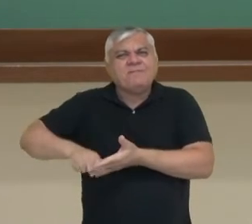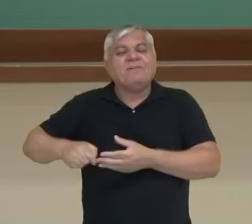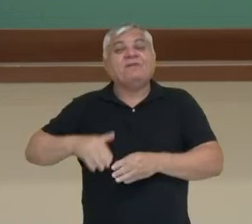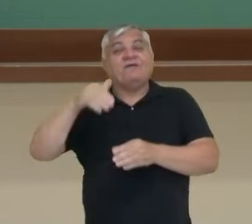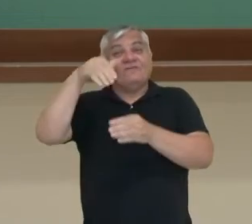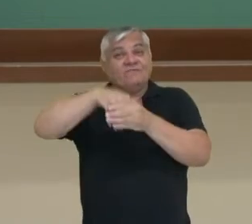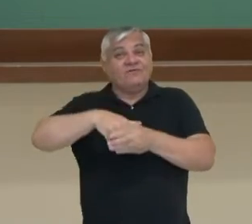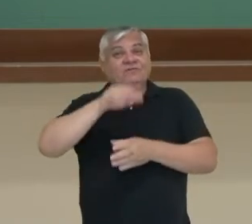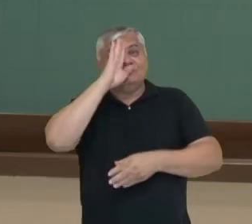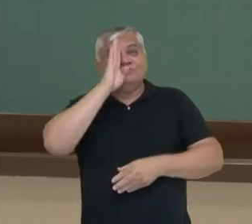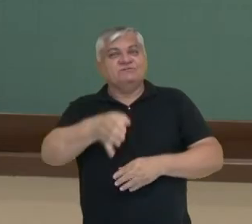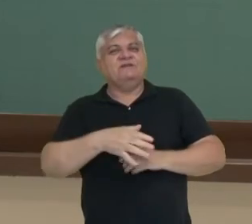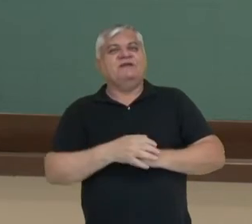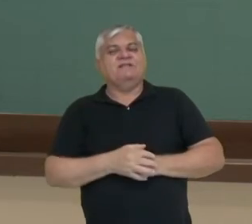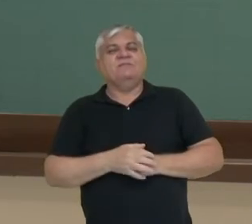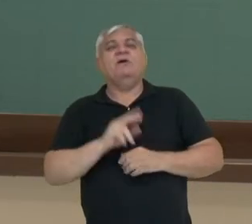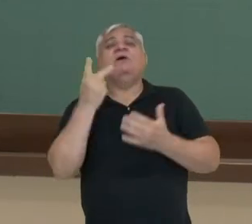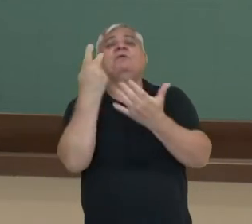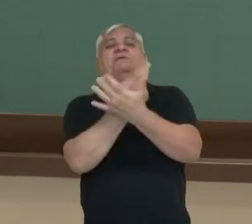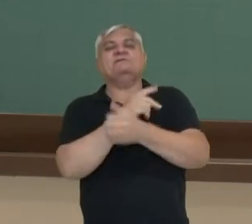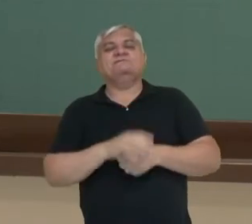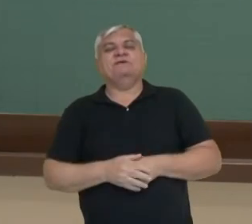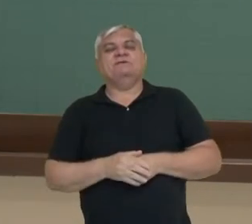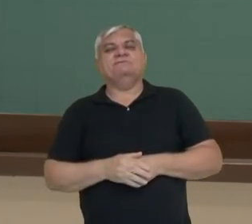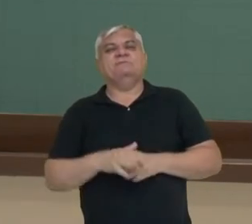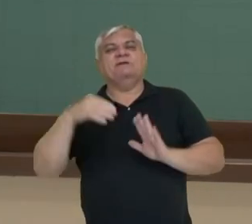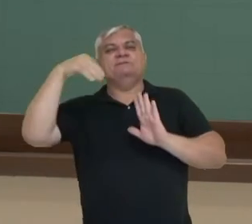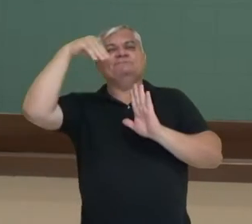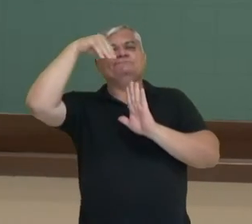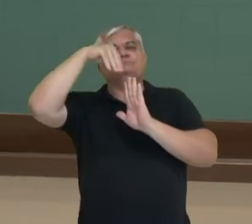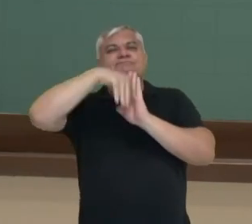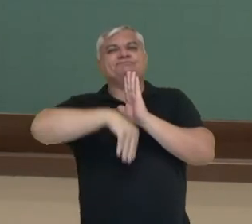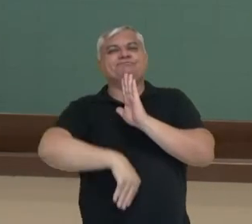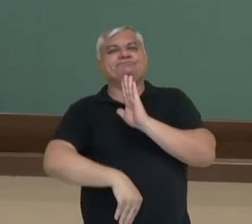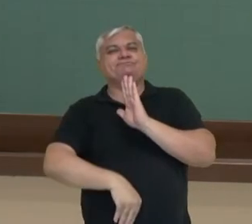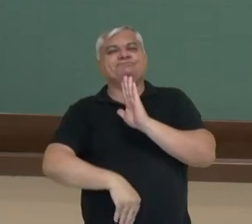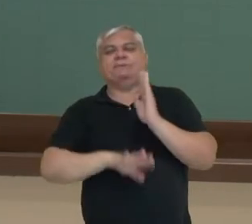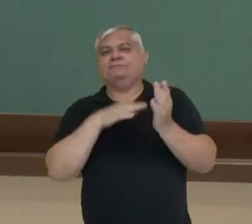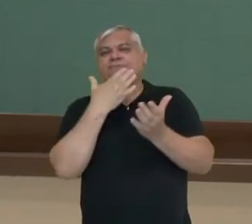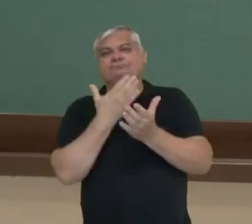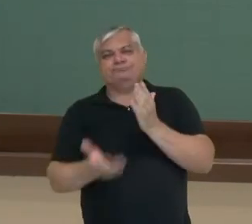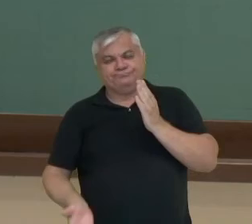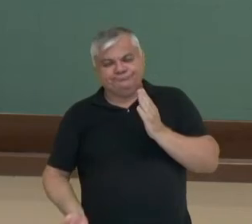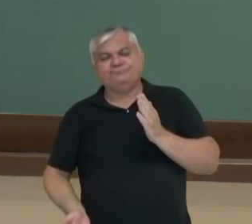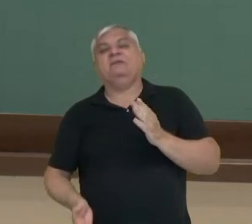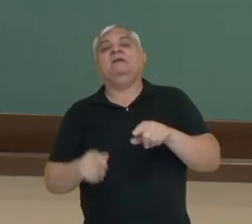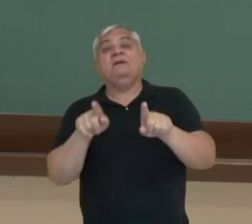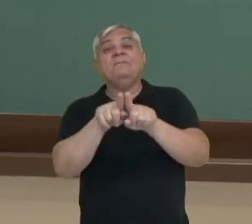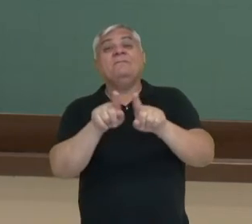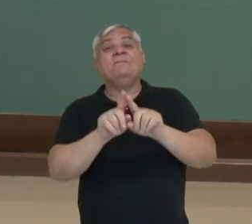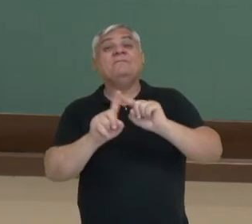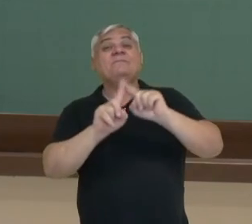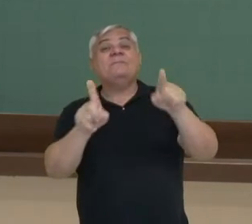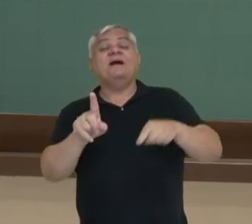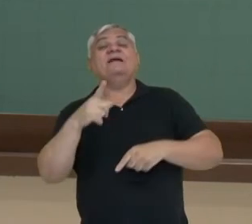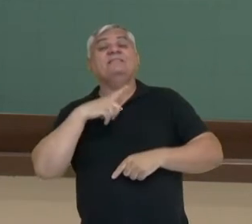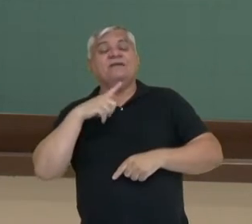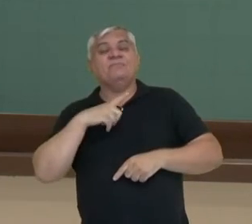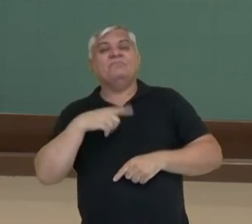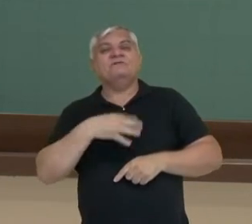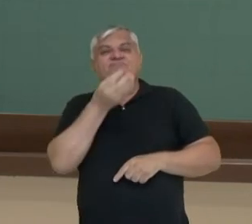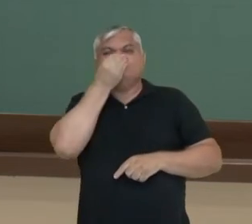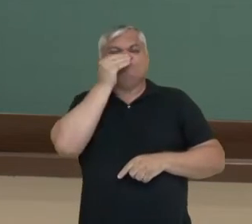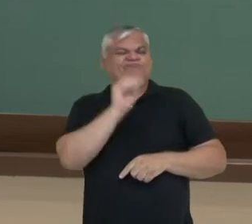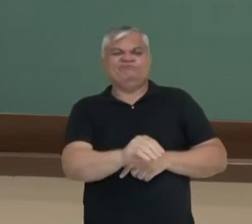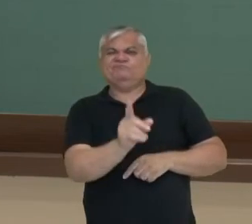que resultou nisso? Um fracasso. Essa proposta não foi a primeira, ganhou grande repercussão popular, mas ela foi